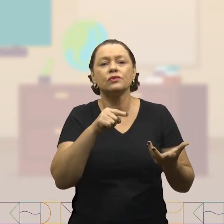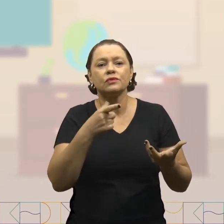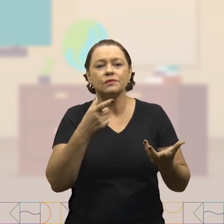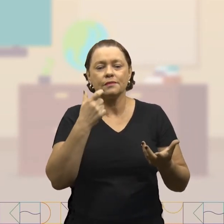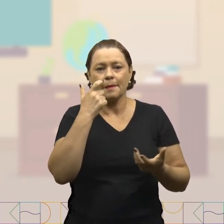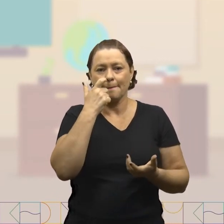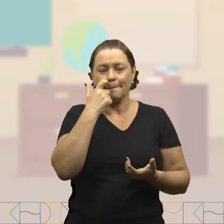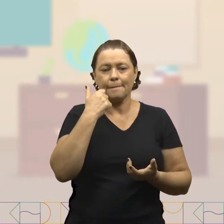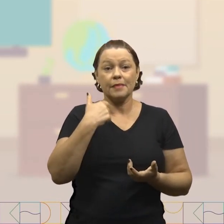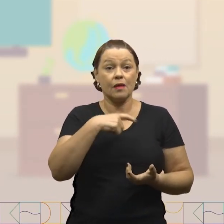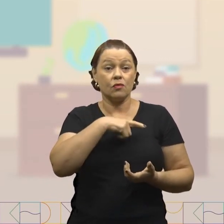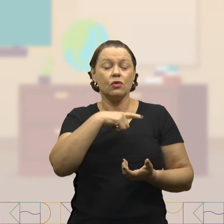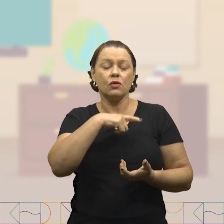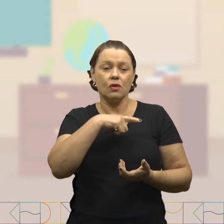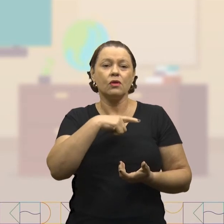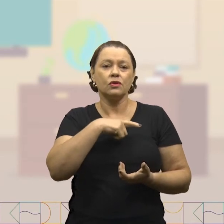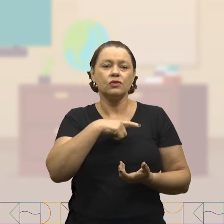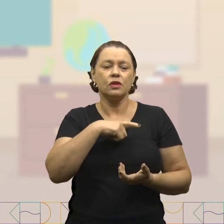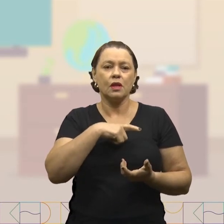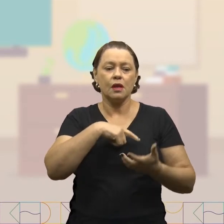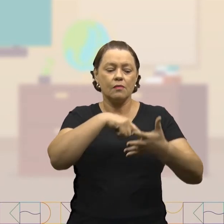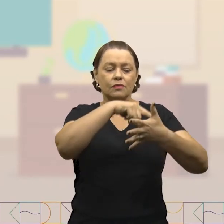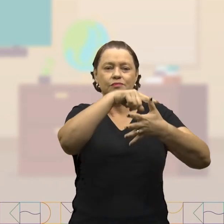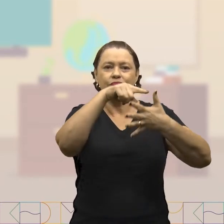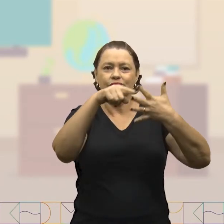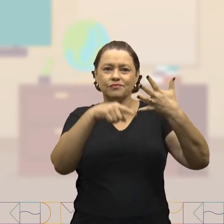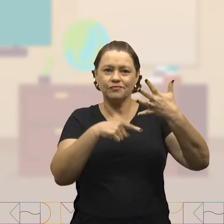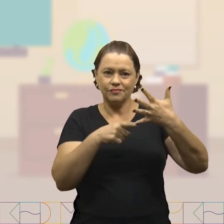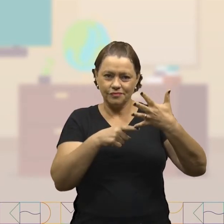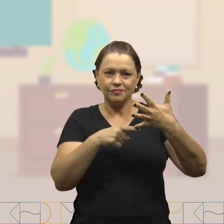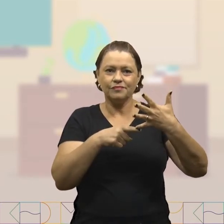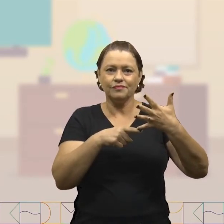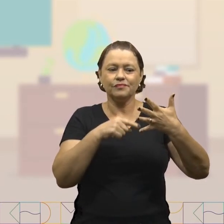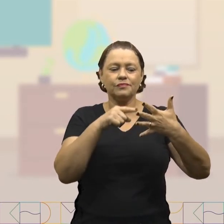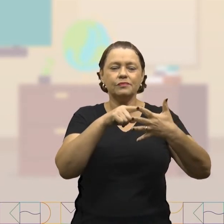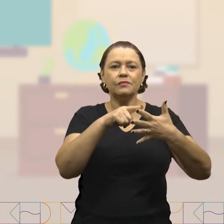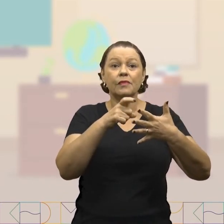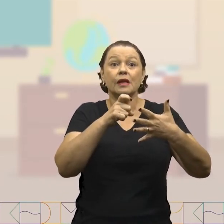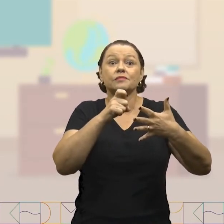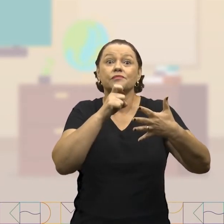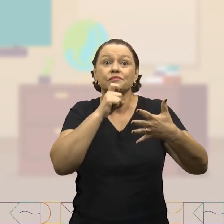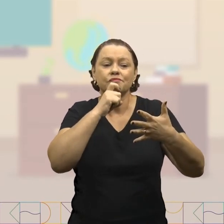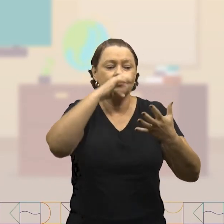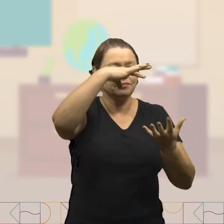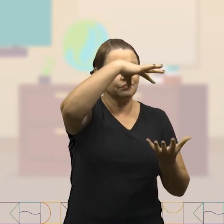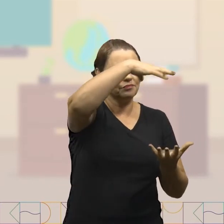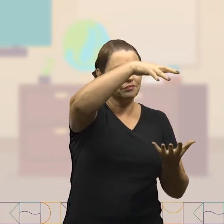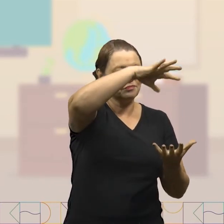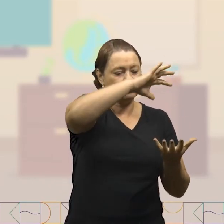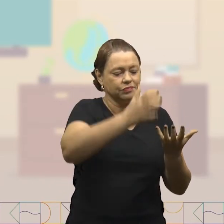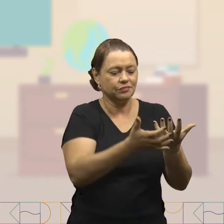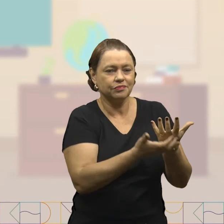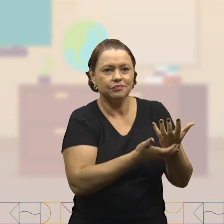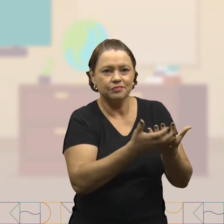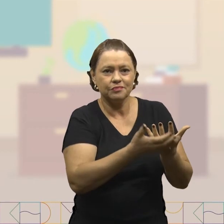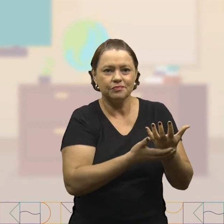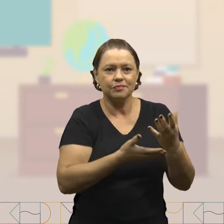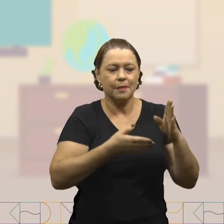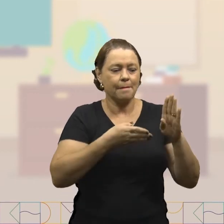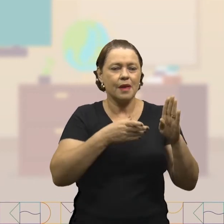nós temos aí 5 alternativas. A. As geleiras. B. Os